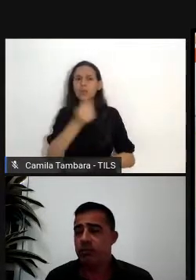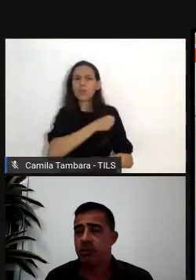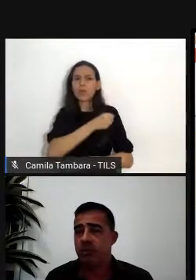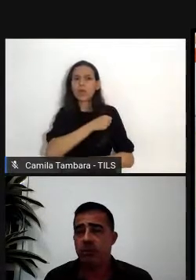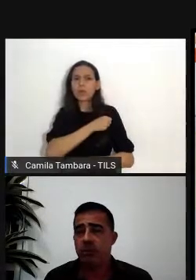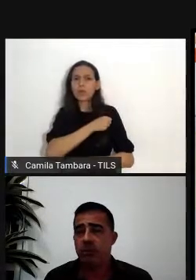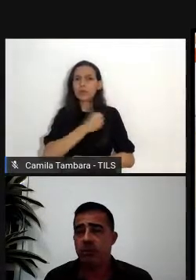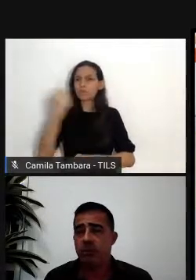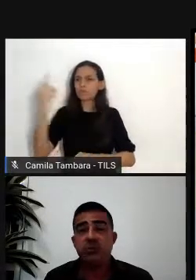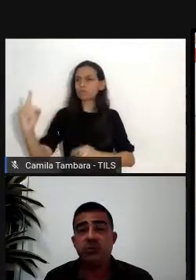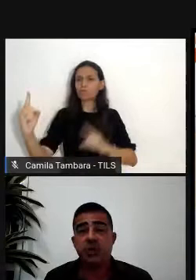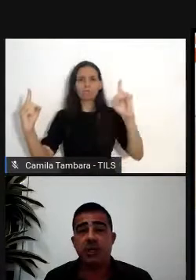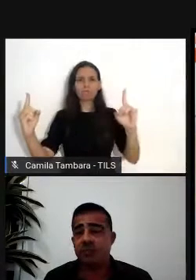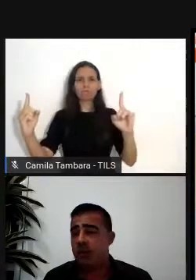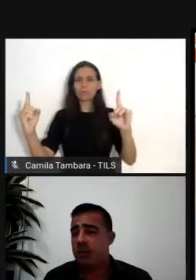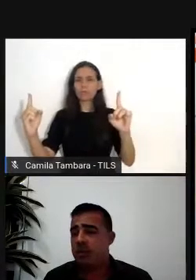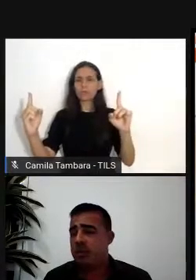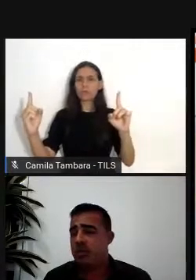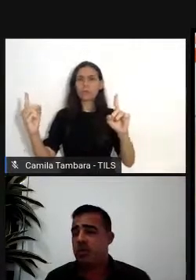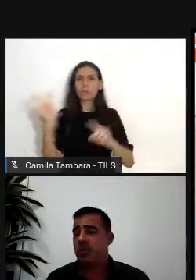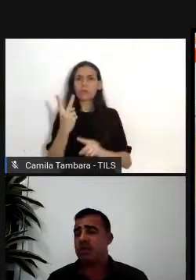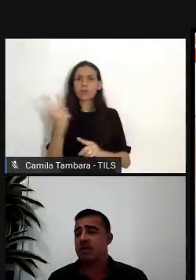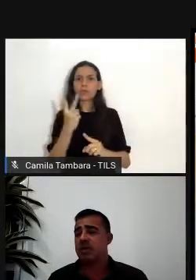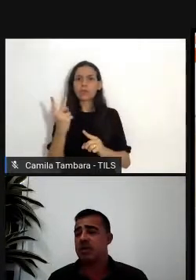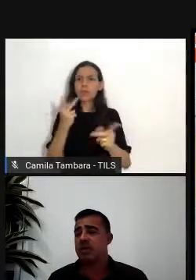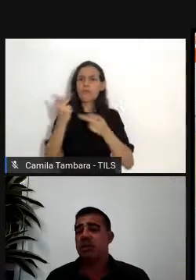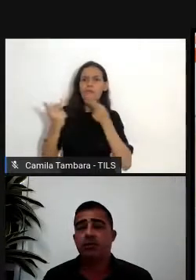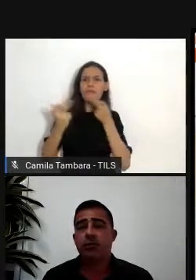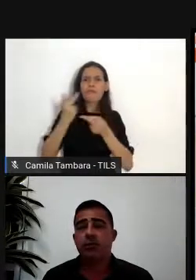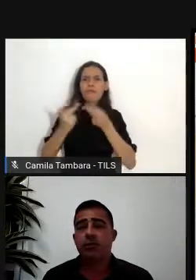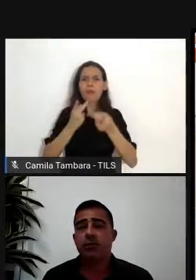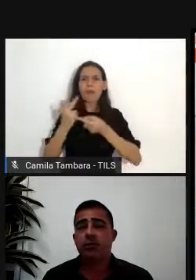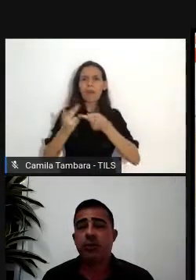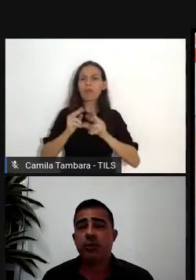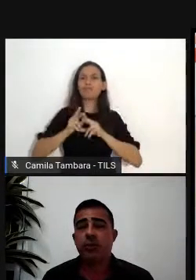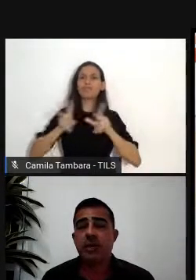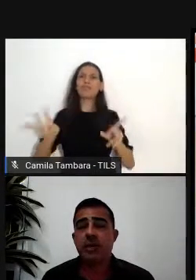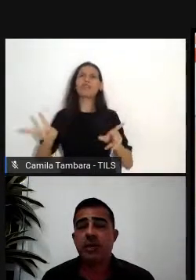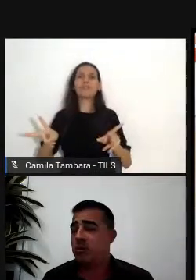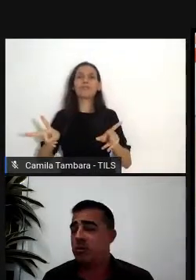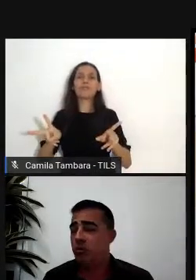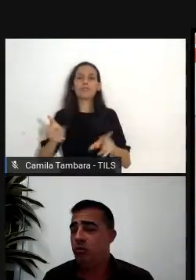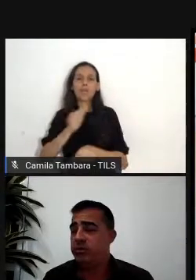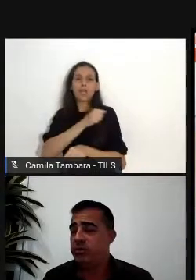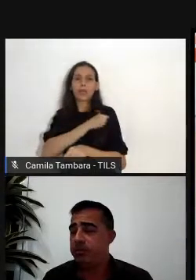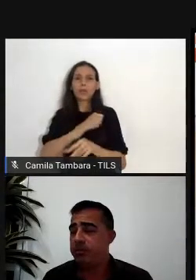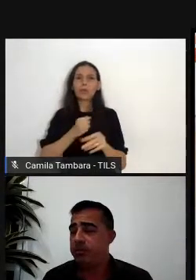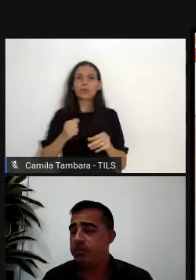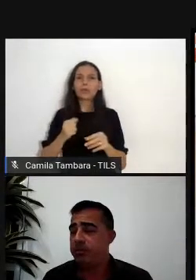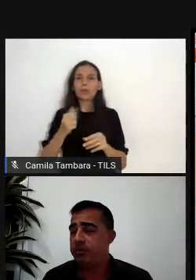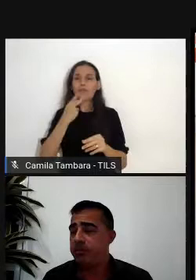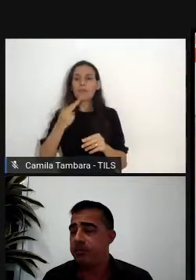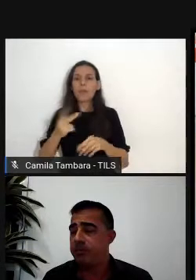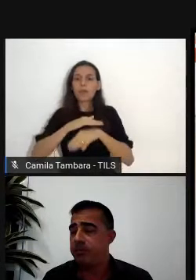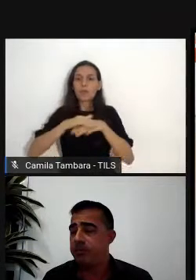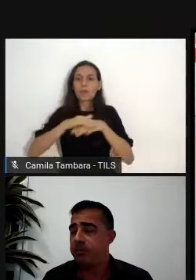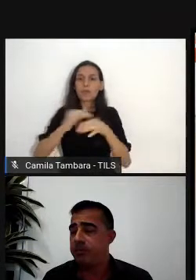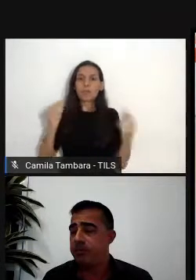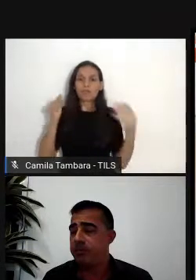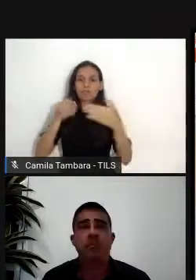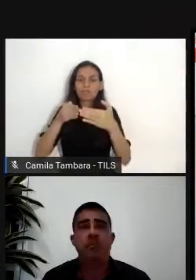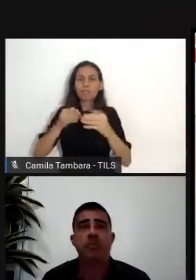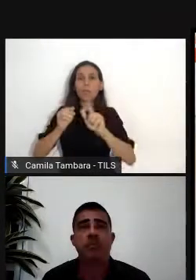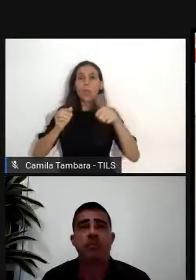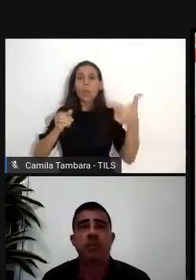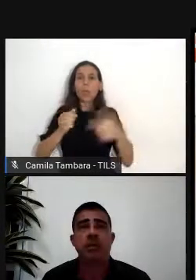para aluno, isso é diferente. Então a primeira ação que eu quero destacar aqui foi a ampliação do número de reuniões